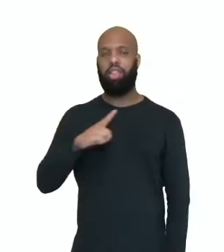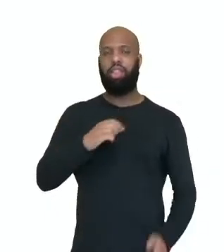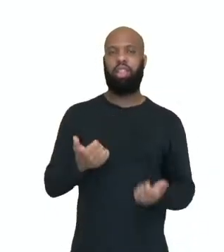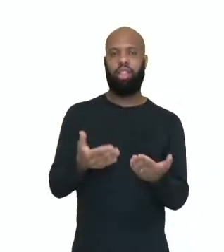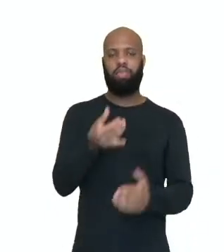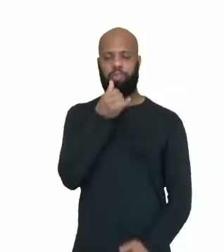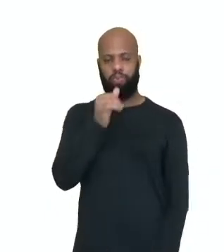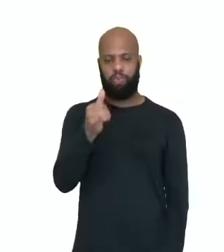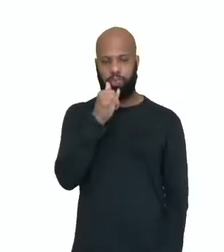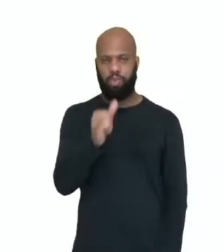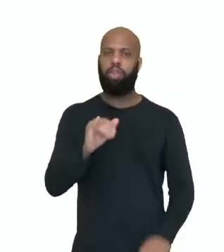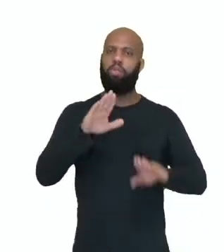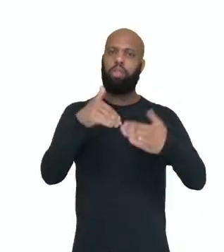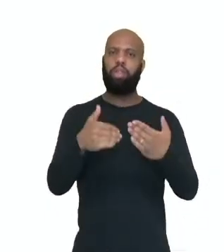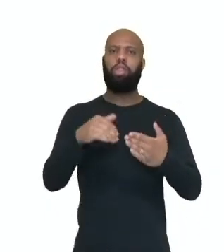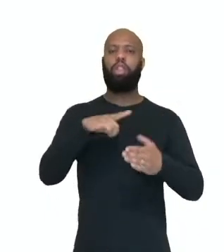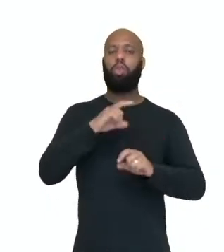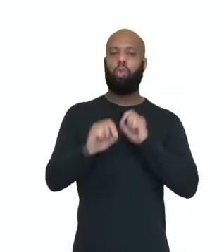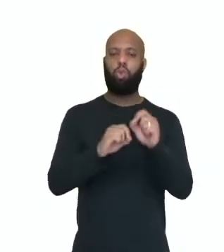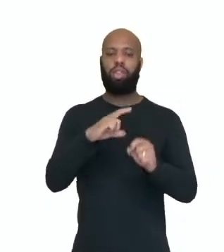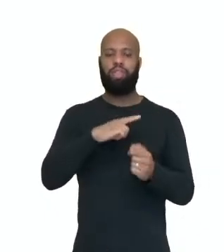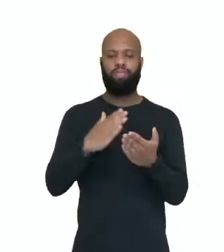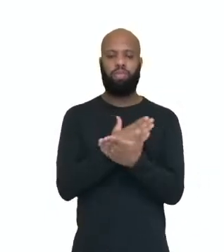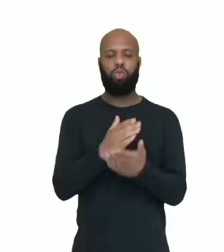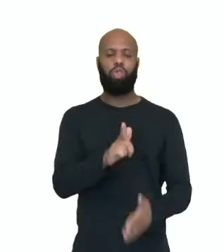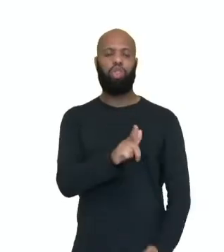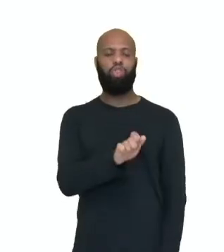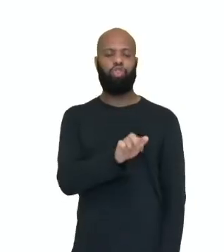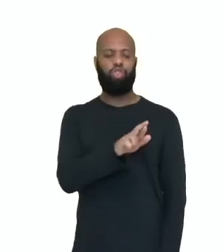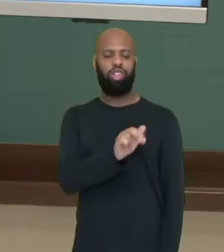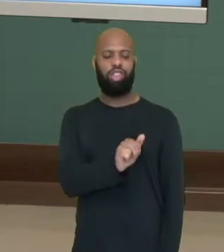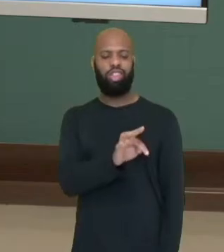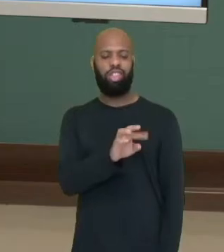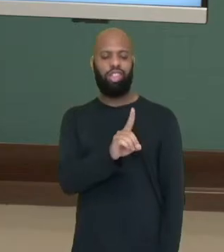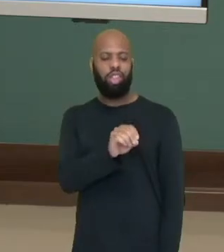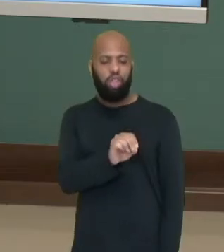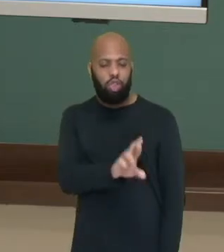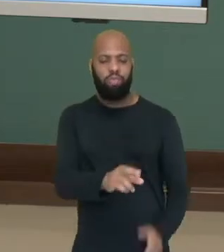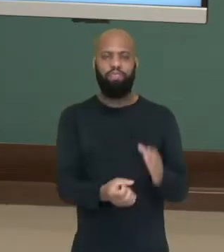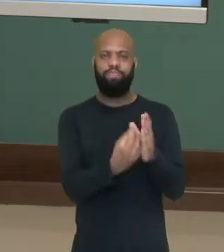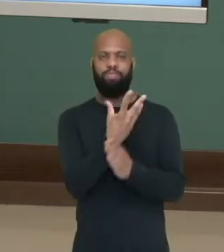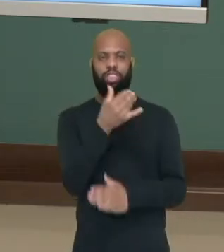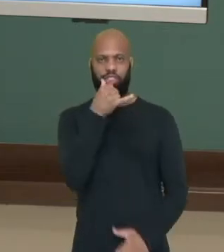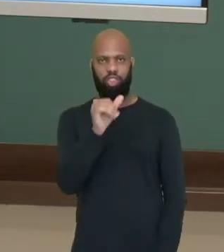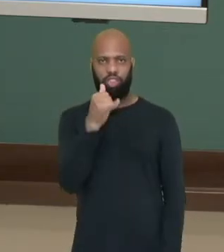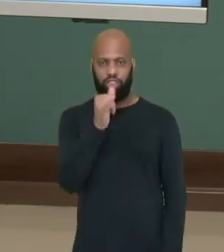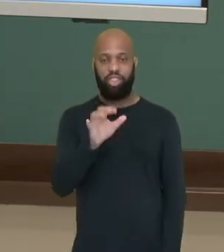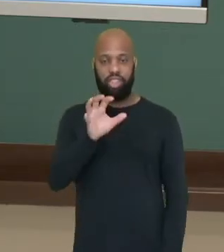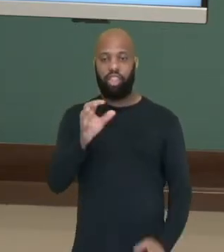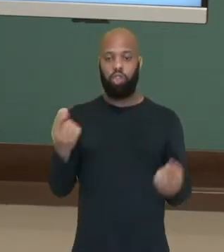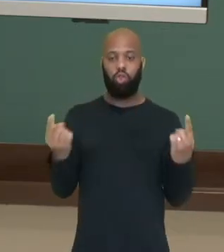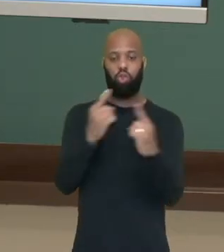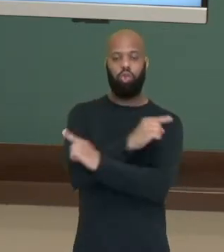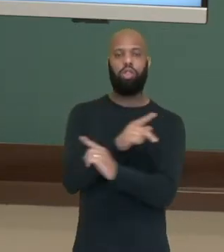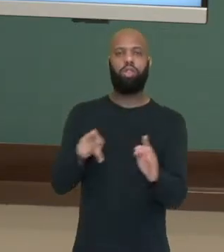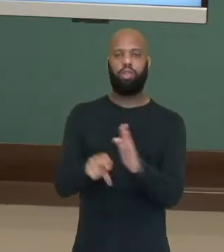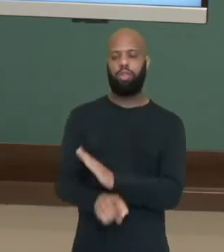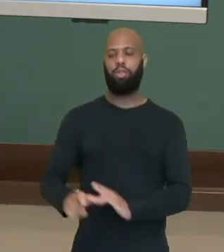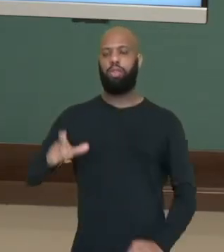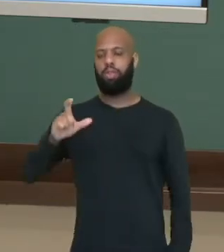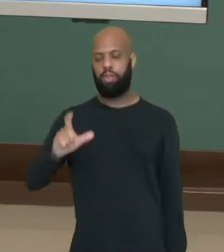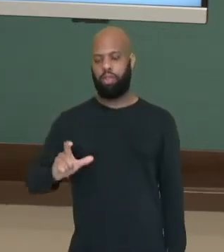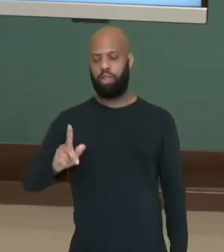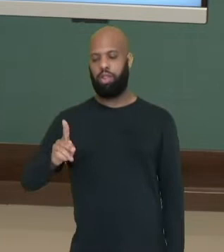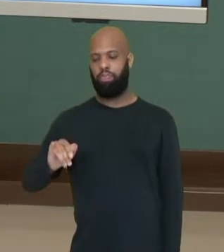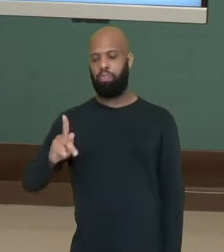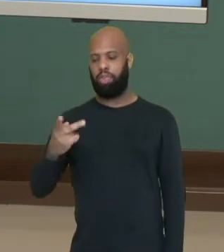corrente elétrica mediante ao gerador. E a gente pode dizer que a eletrólise é o processo inverso do que acontece nas pilhas. Então, se lá nas